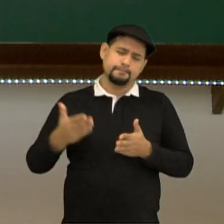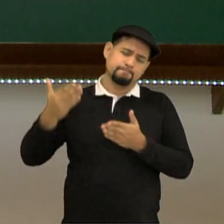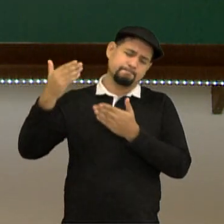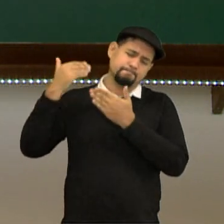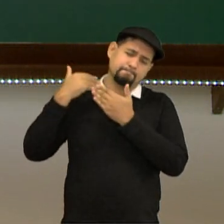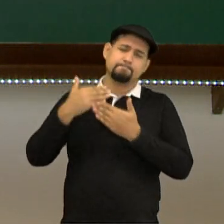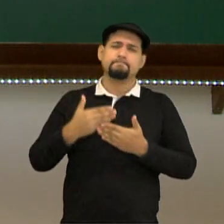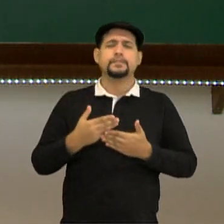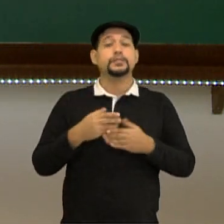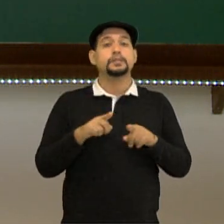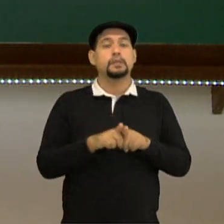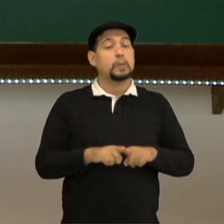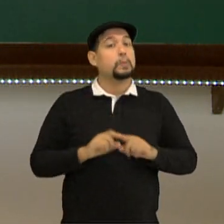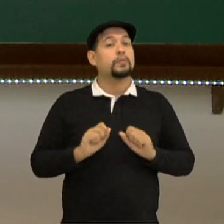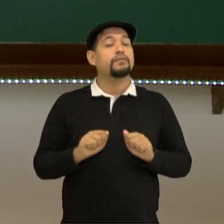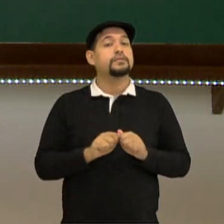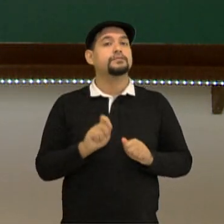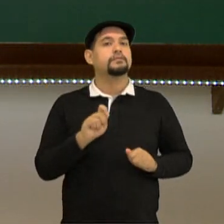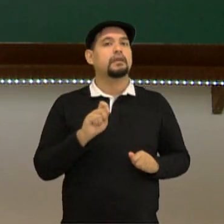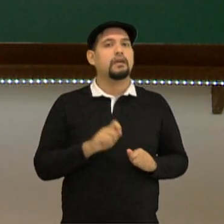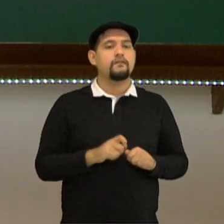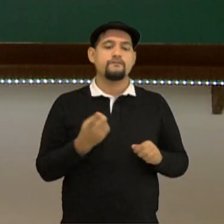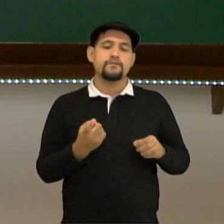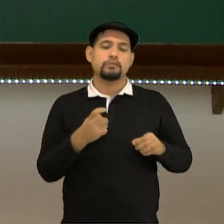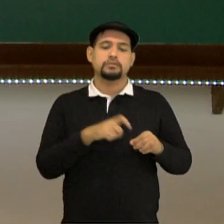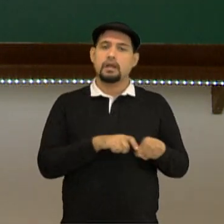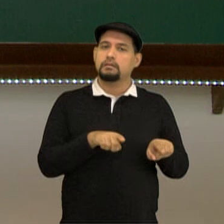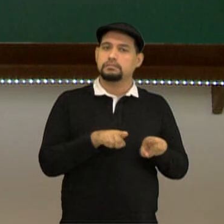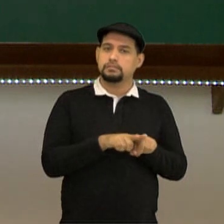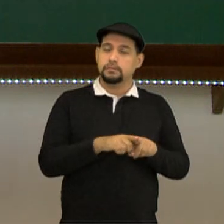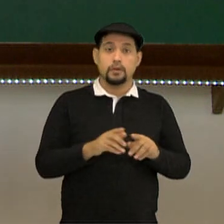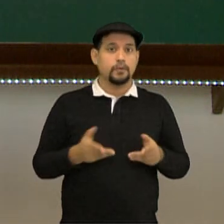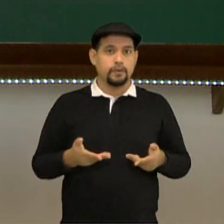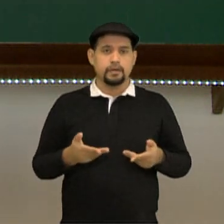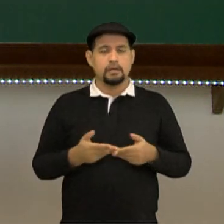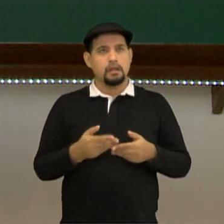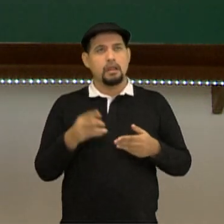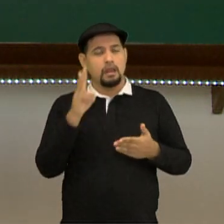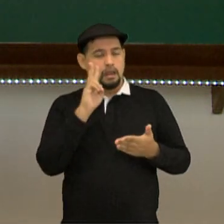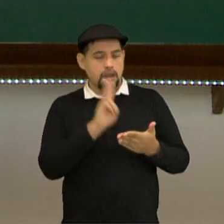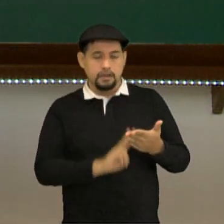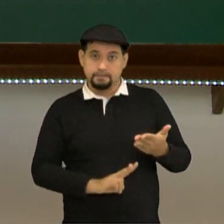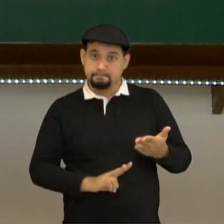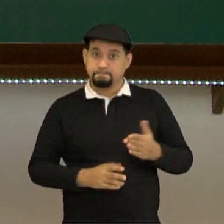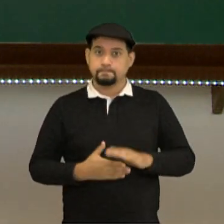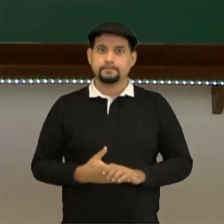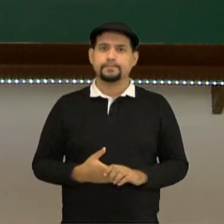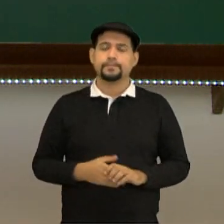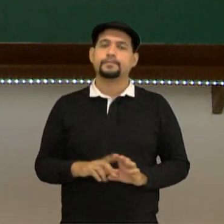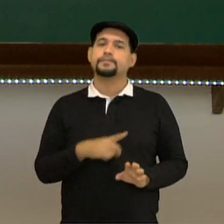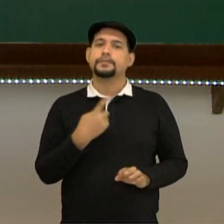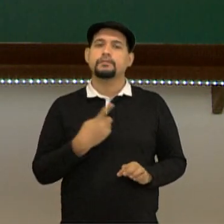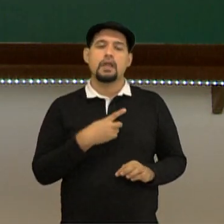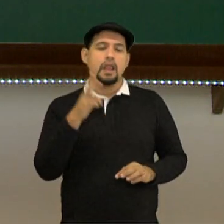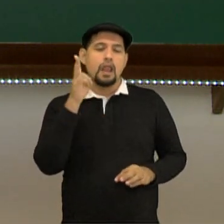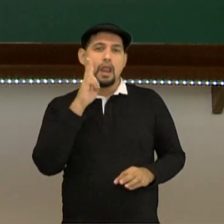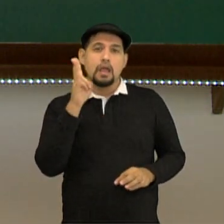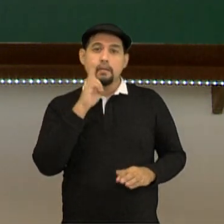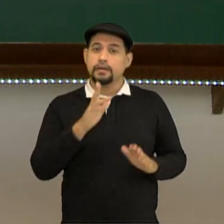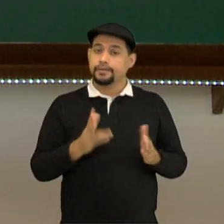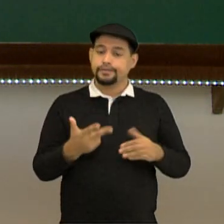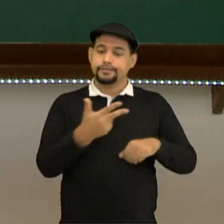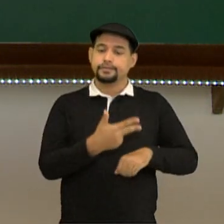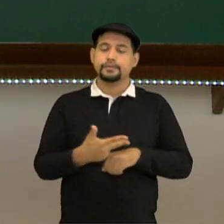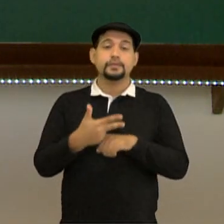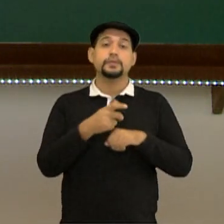conhecimento anterior, pode retomar nesse momento. Tranquilo, gente? Então a gente vai relembrar nesse vídeo